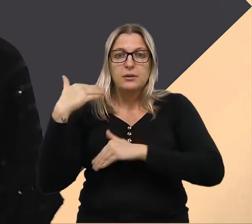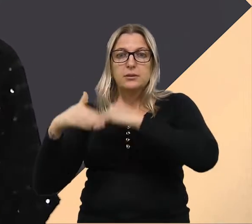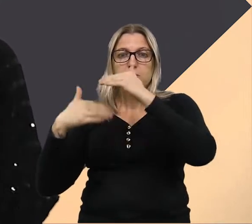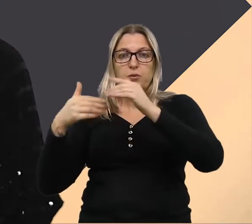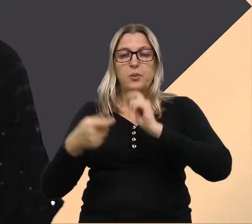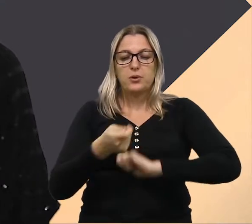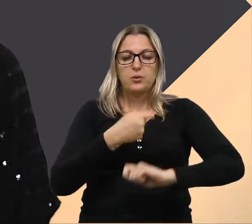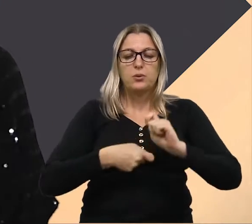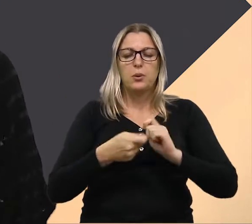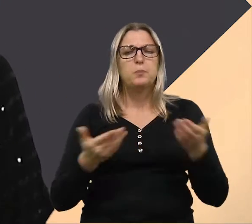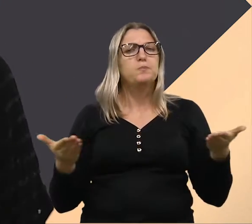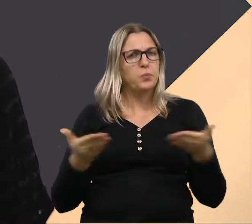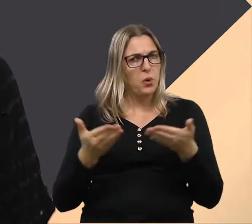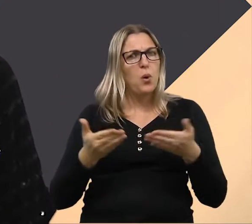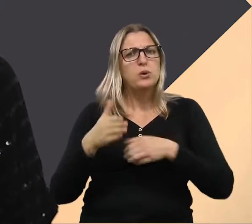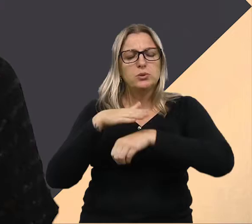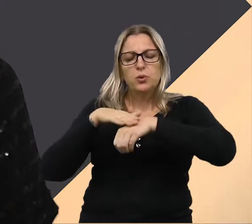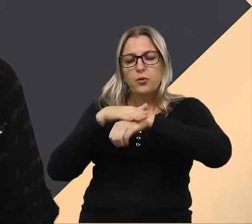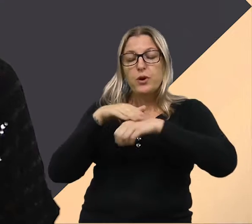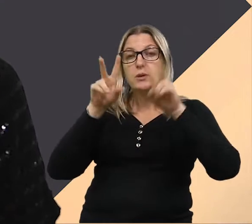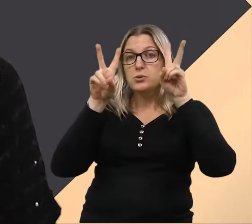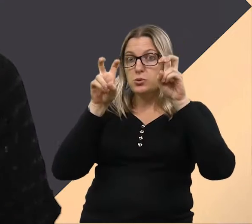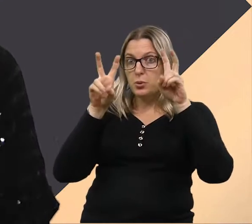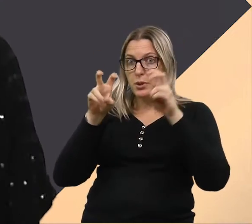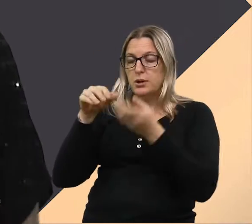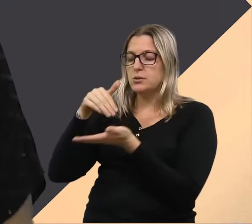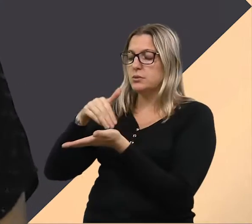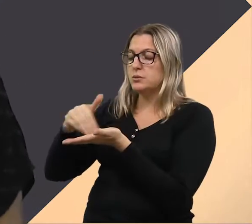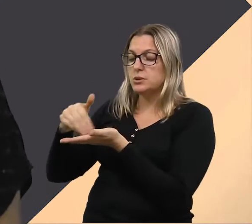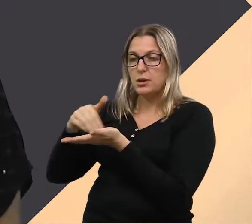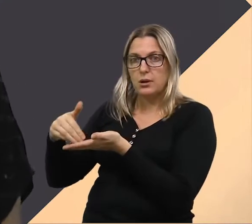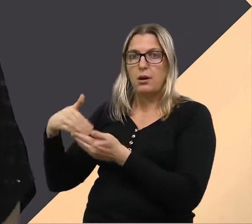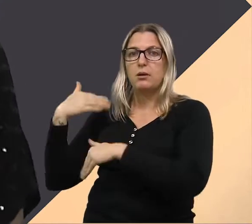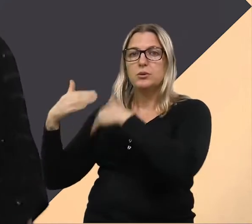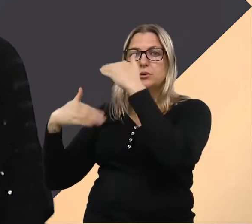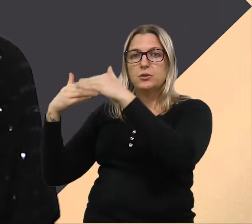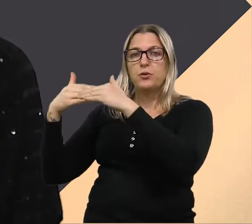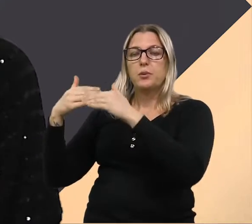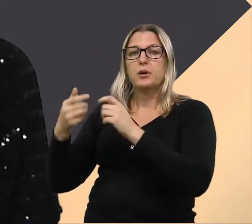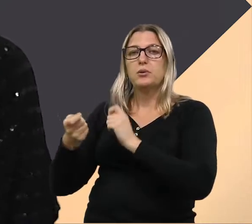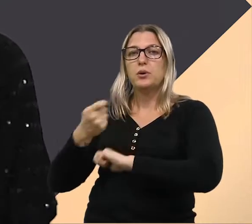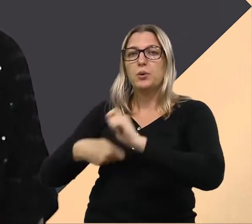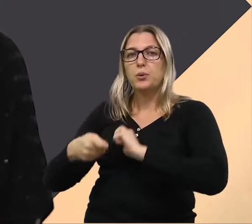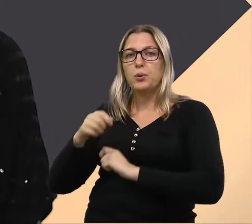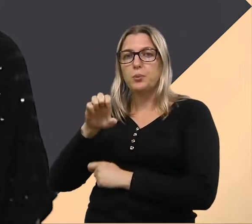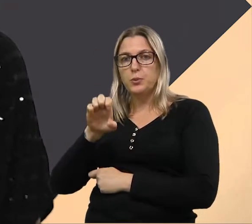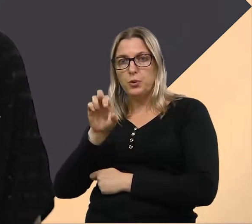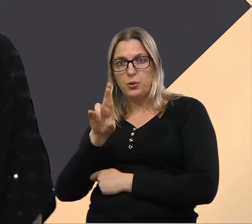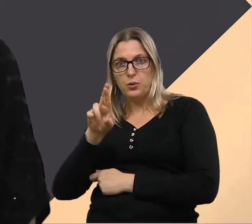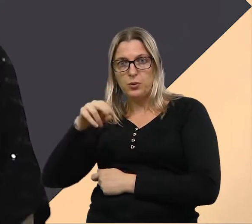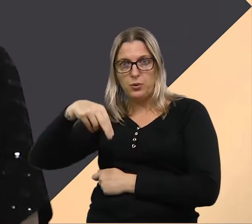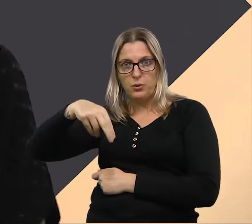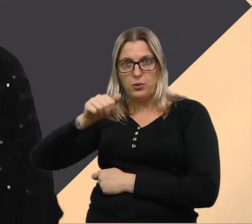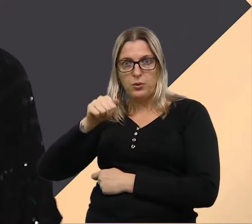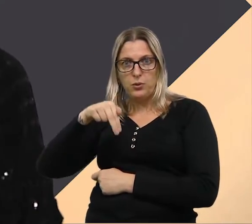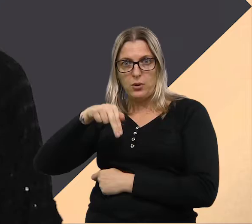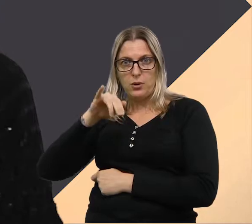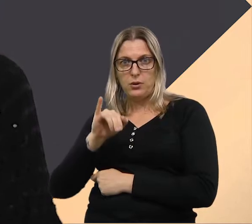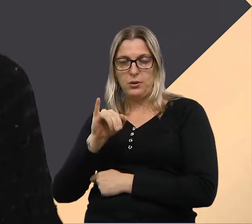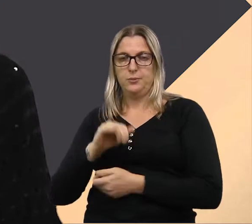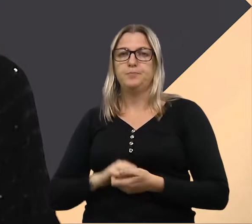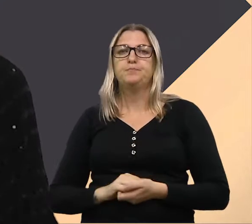e esse é o assunto de hoje do câmera entrevista quem conversa comigo é o secretário de desenvolvimento econômico Ernane Melo